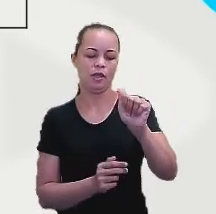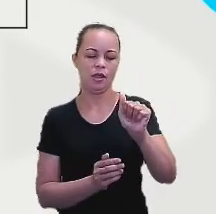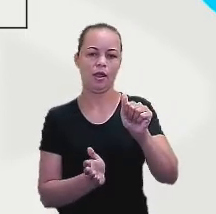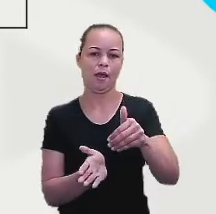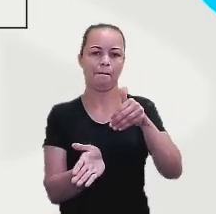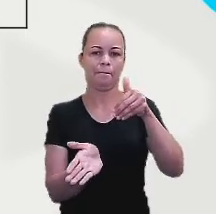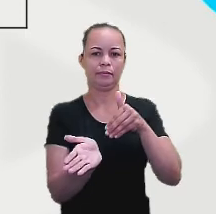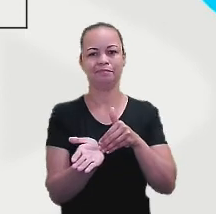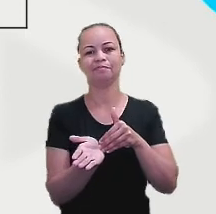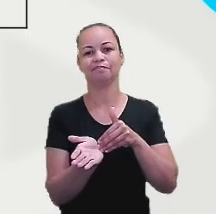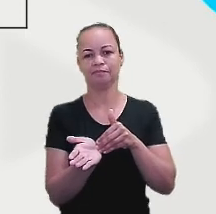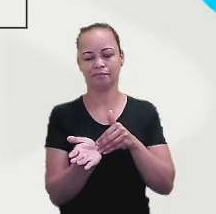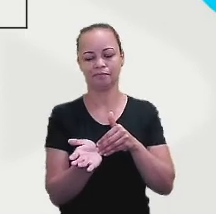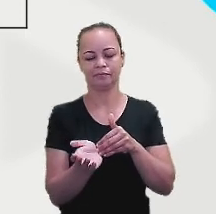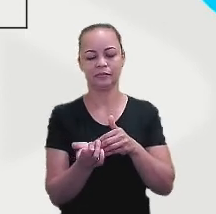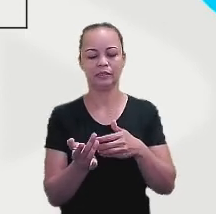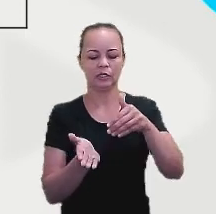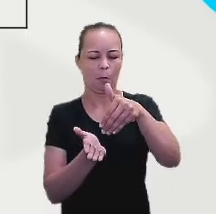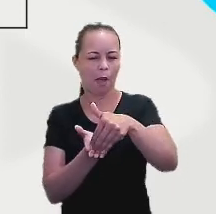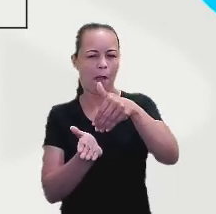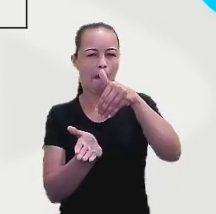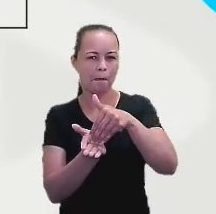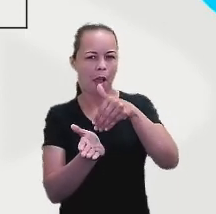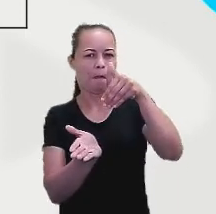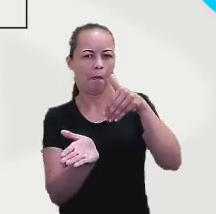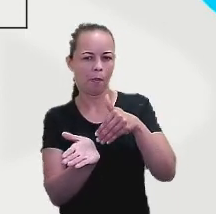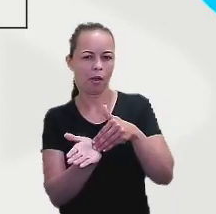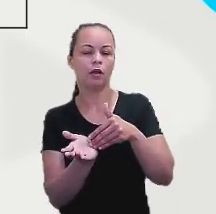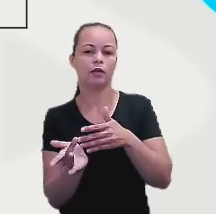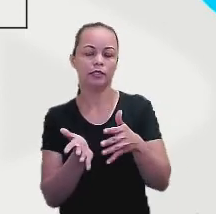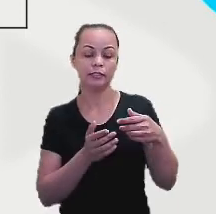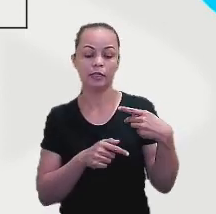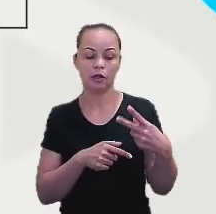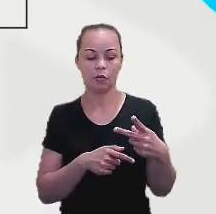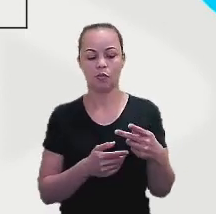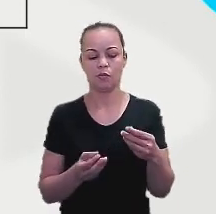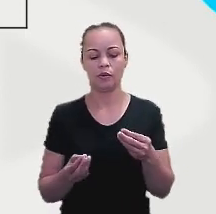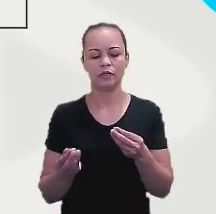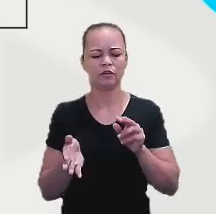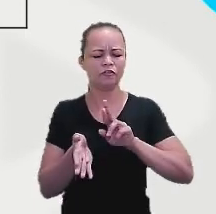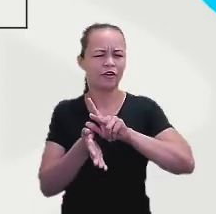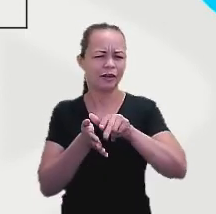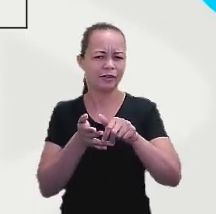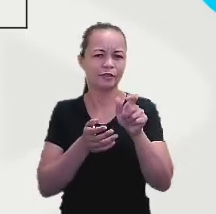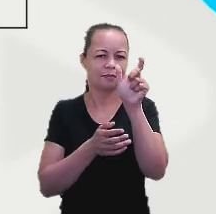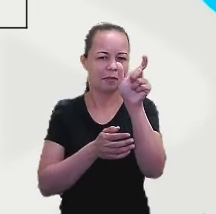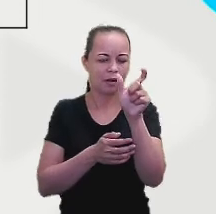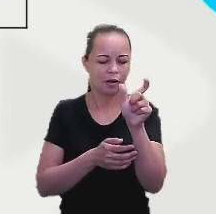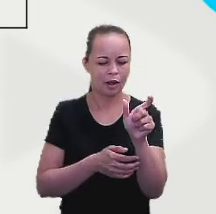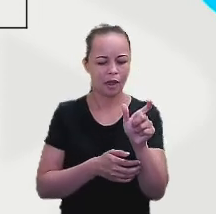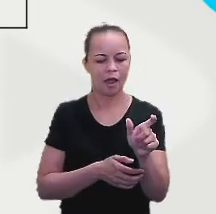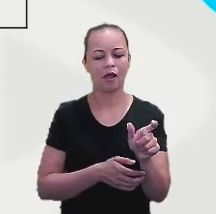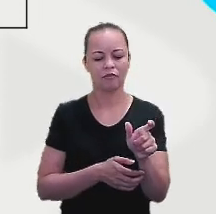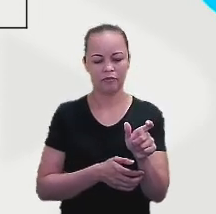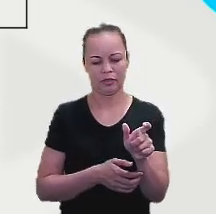Amável, primeiro, ó. Açúcar, beijo, íris,